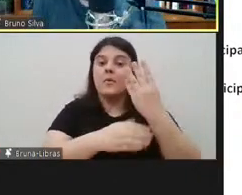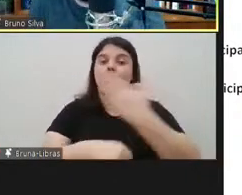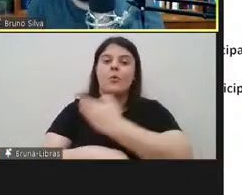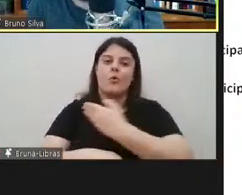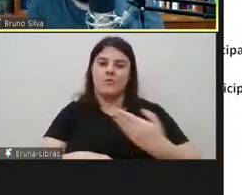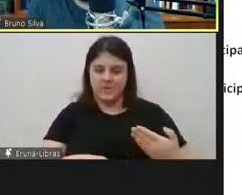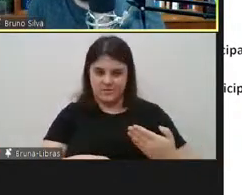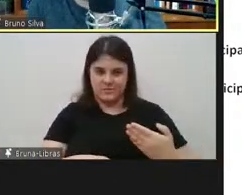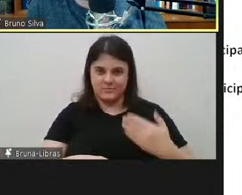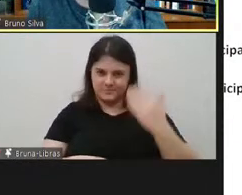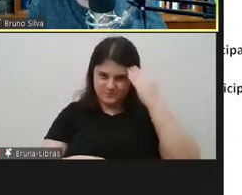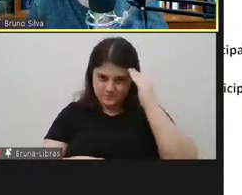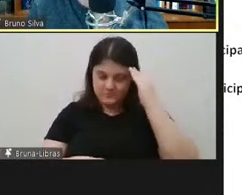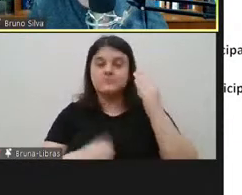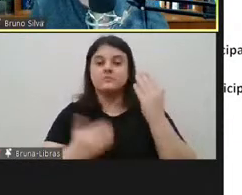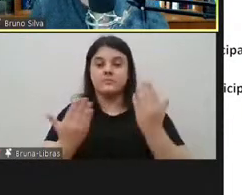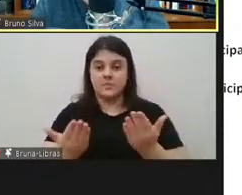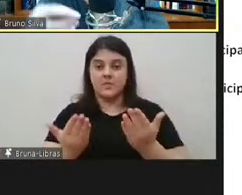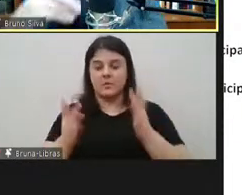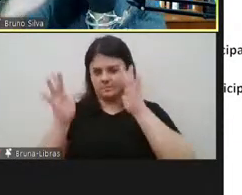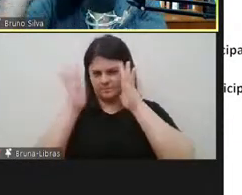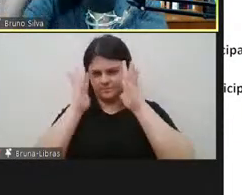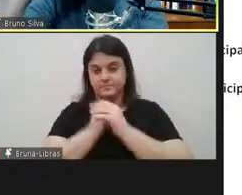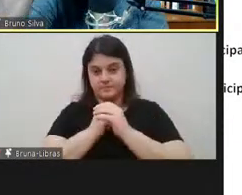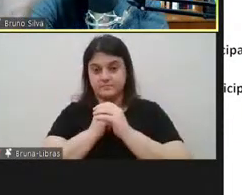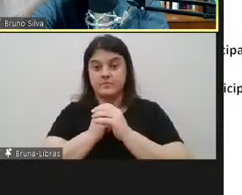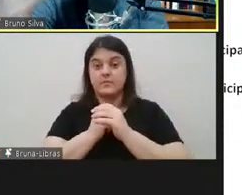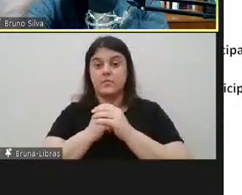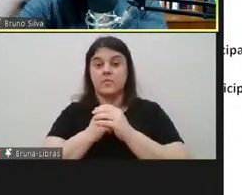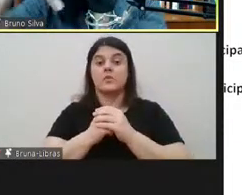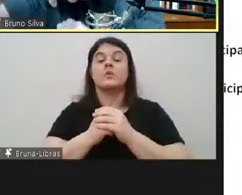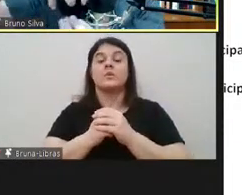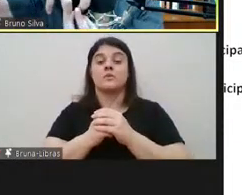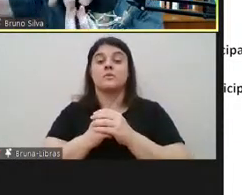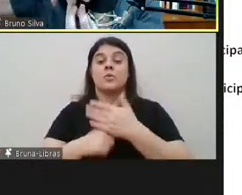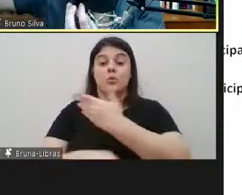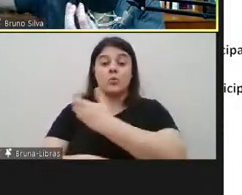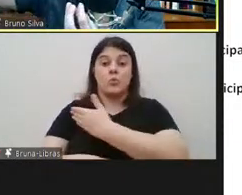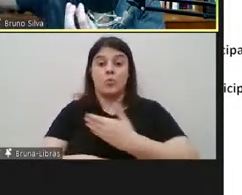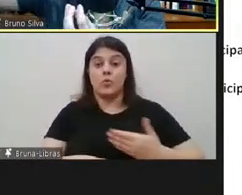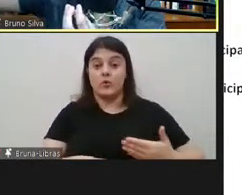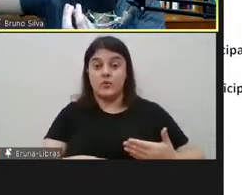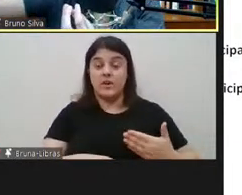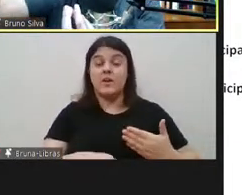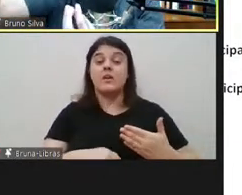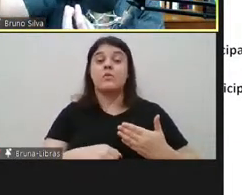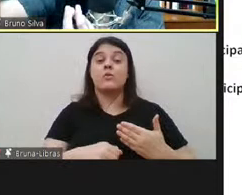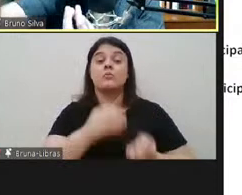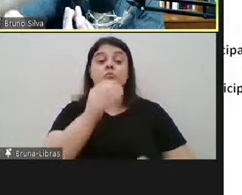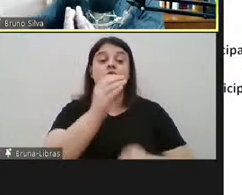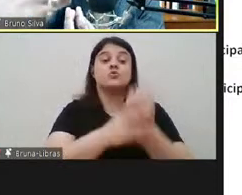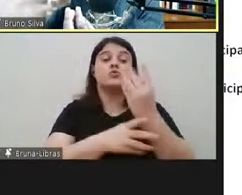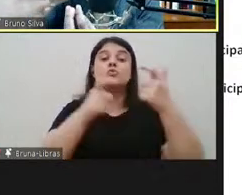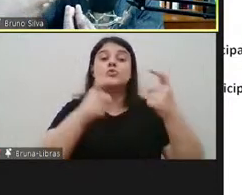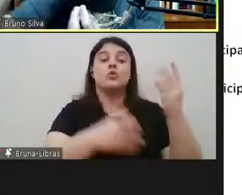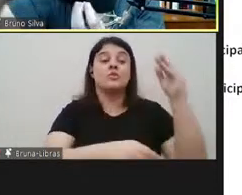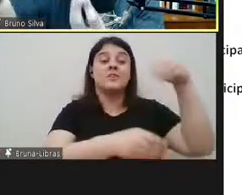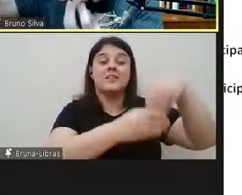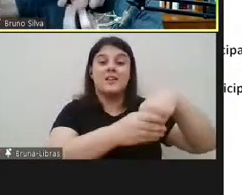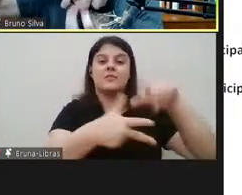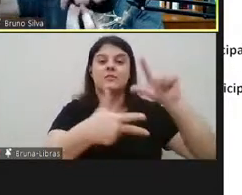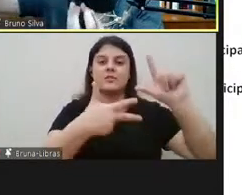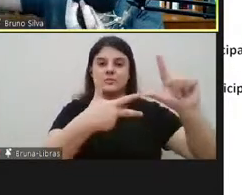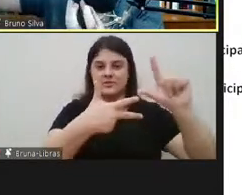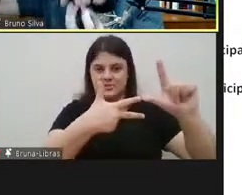governo perfeito Então vamos pensar assim o governo ele vai sair de dentro do Legislativo